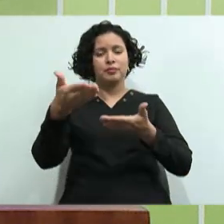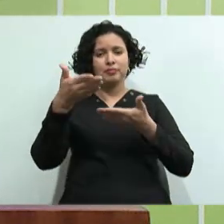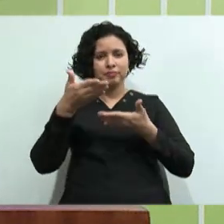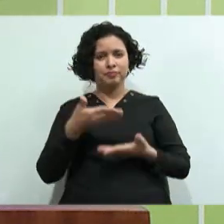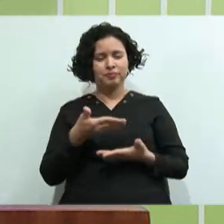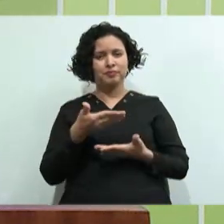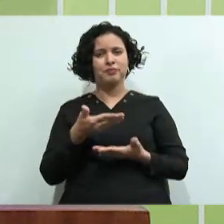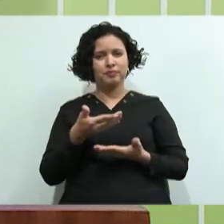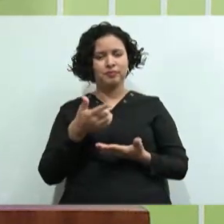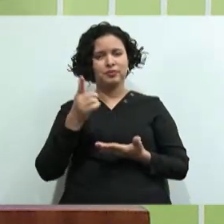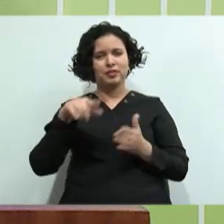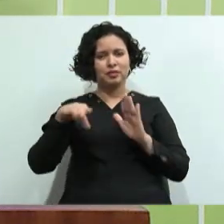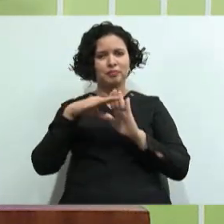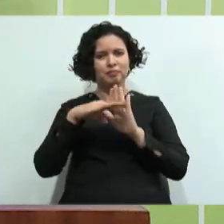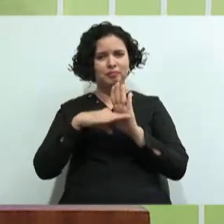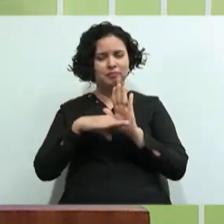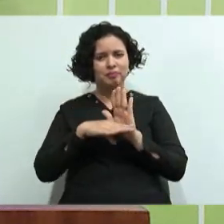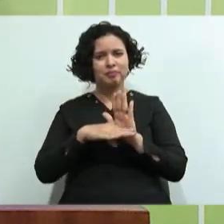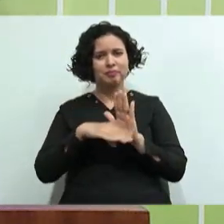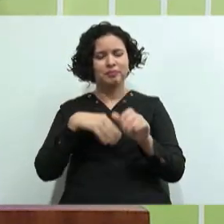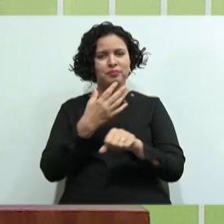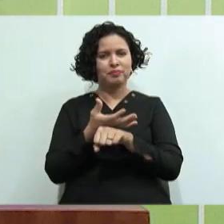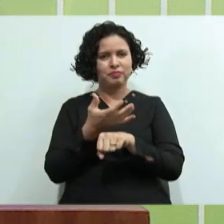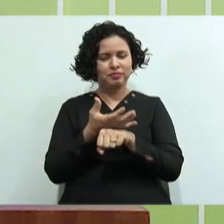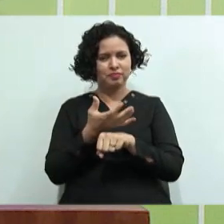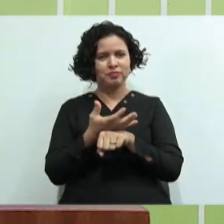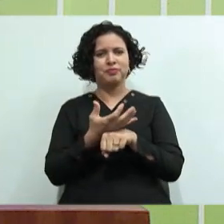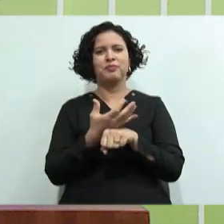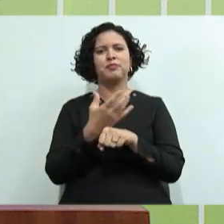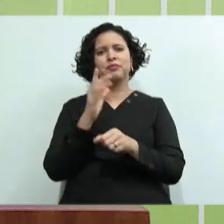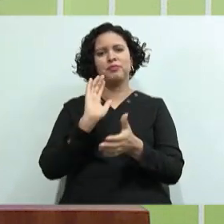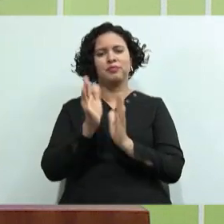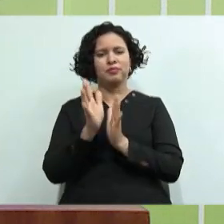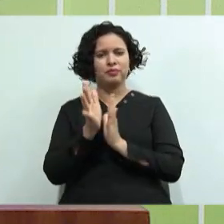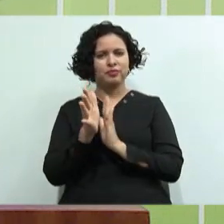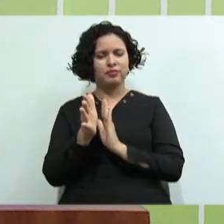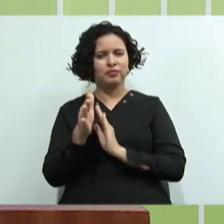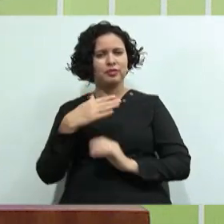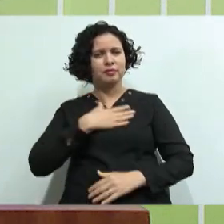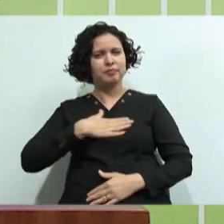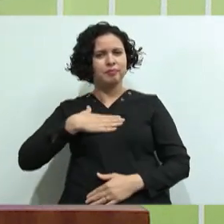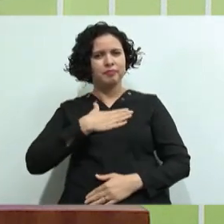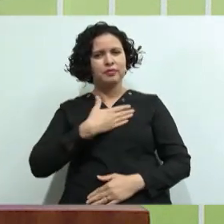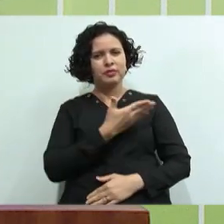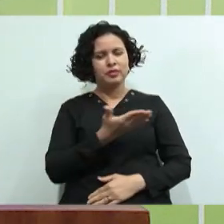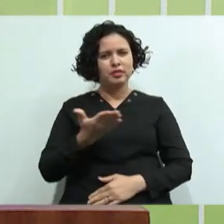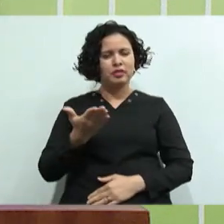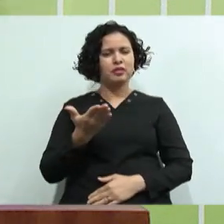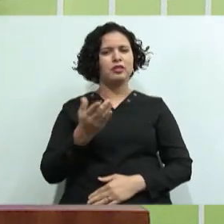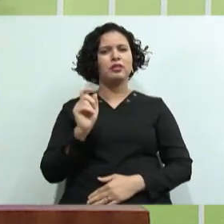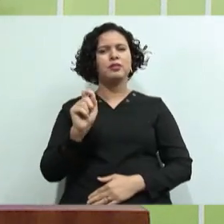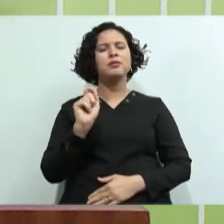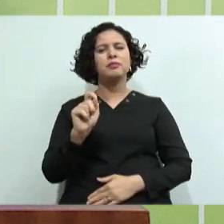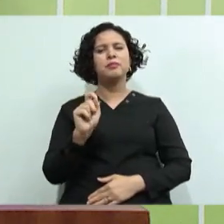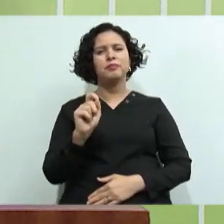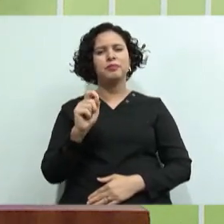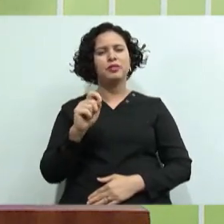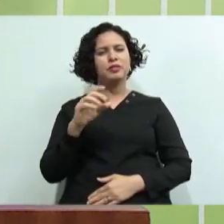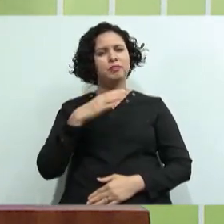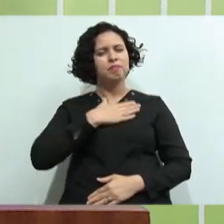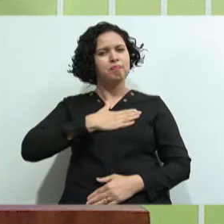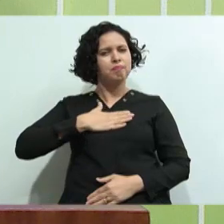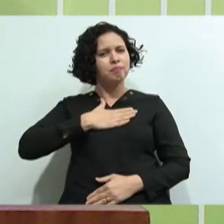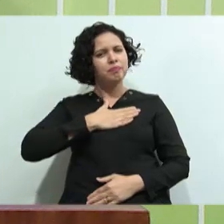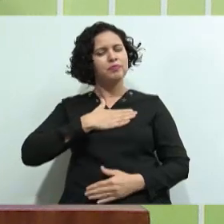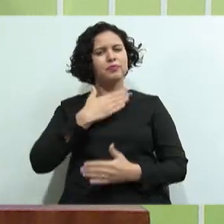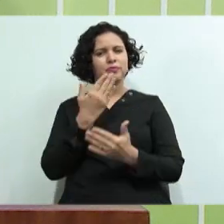Bem-vindos a mais uma unidade da nossa disciplina de Libras. Eu espero que vocês tenham gostado do que aprenderam na nossa